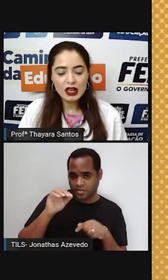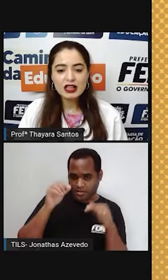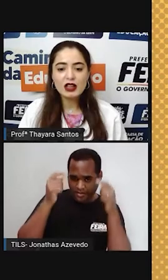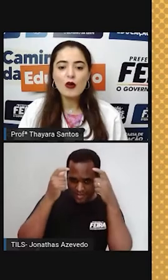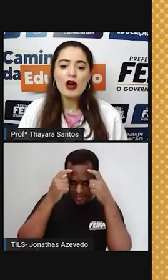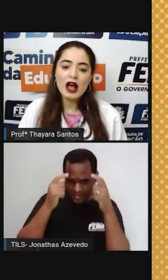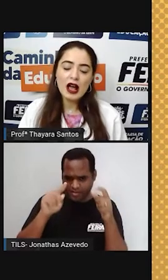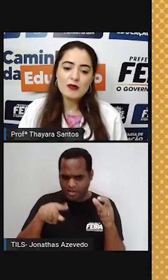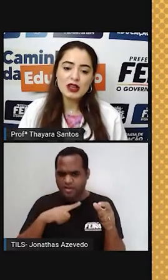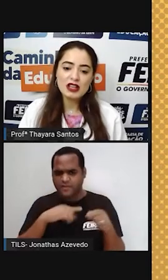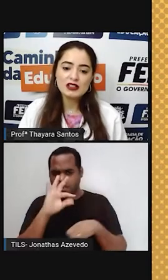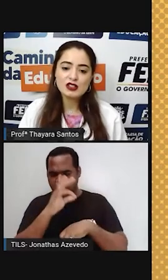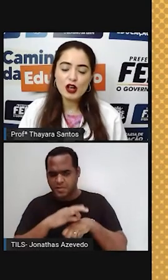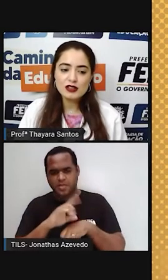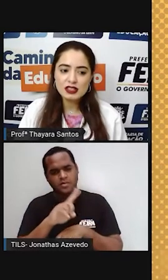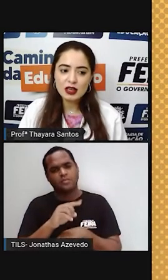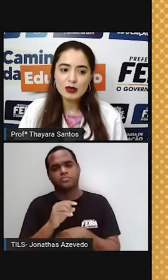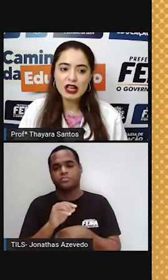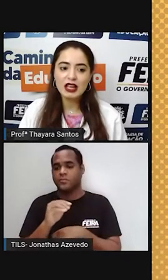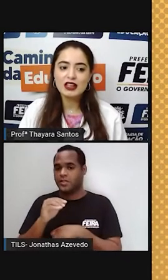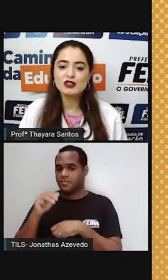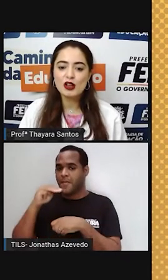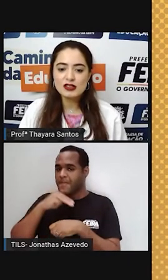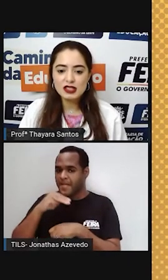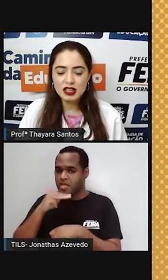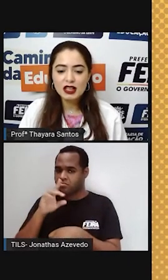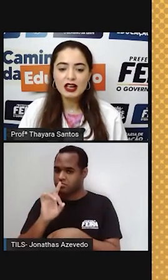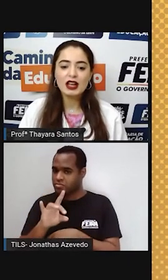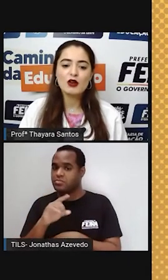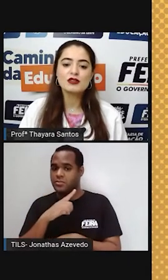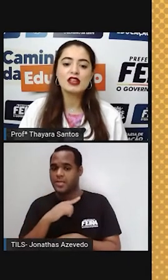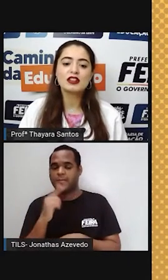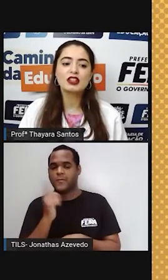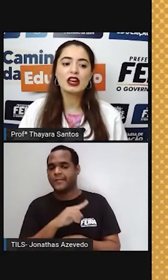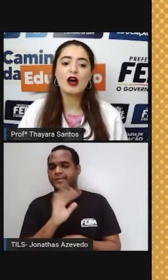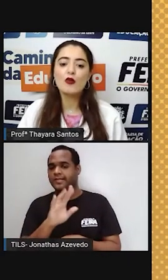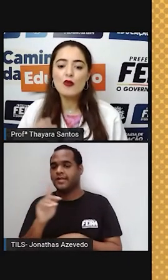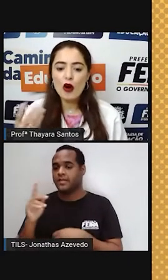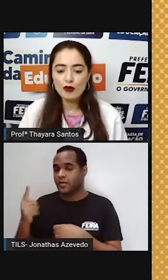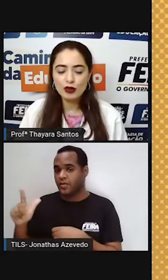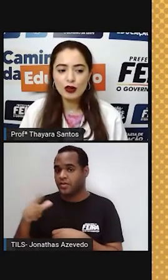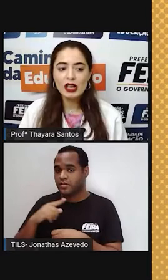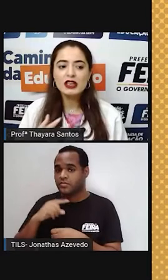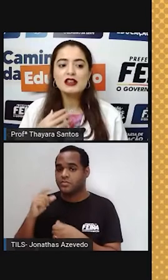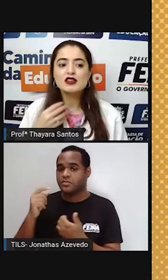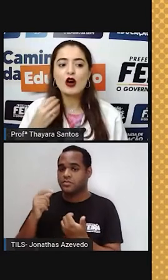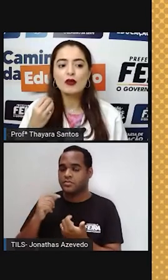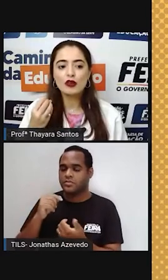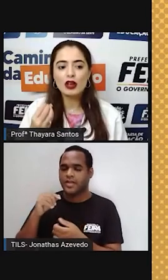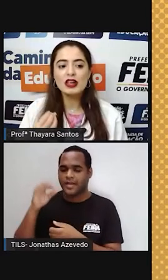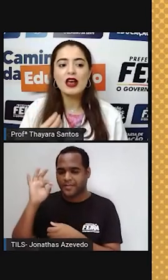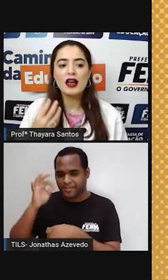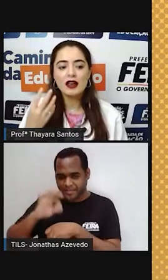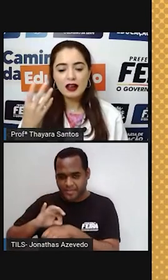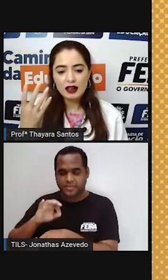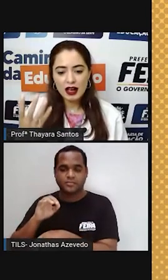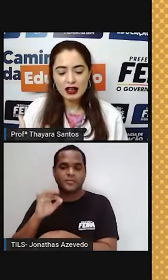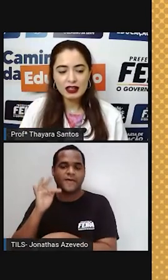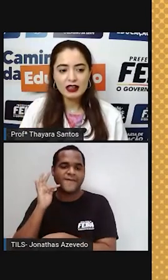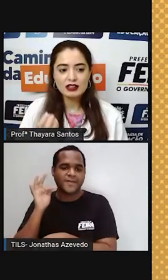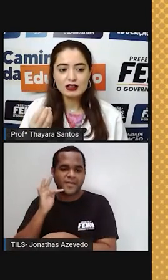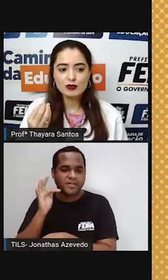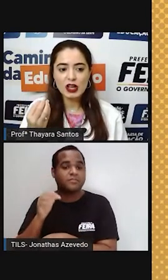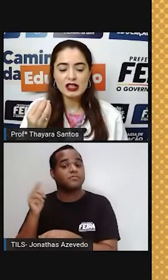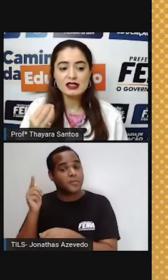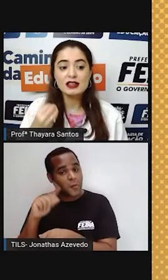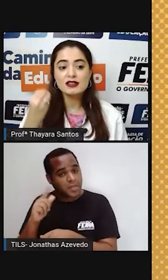zangão. Então, a abelha sozinha, a abelha rainha sozinha, ela consegue gerar um óvulo. E esse óvulo, ele é